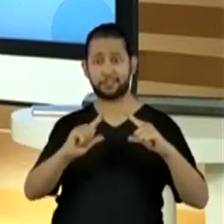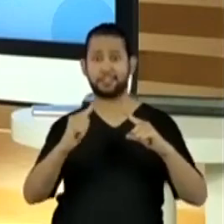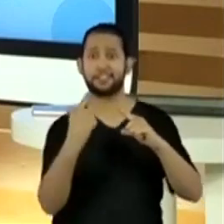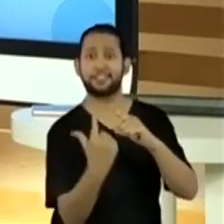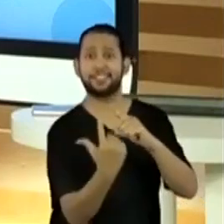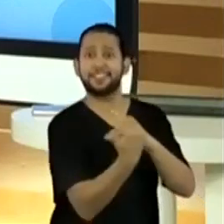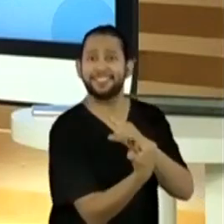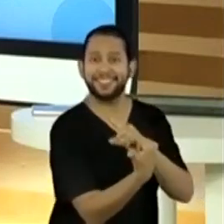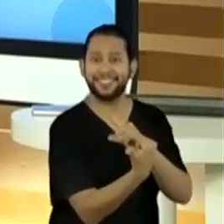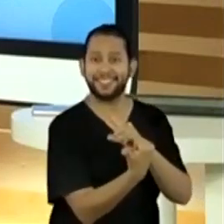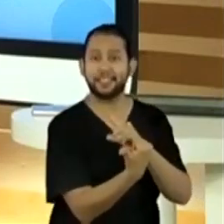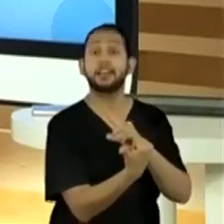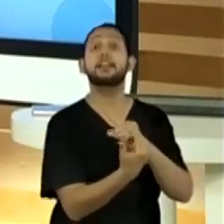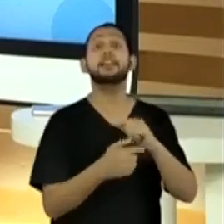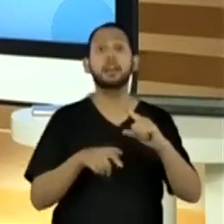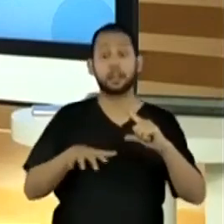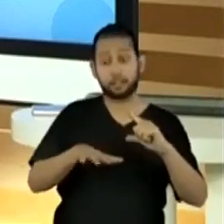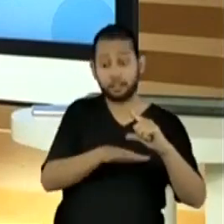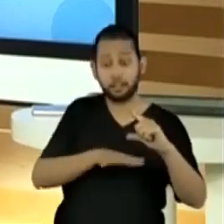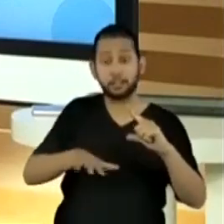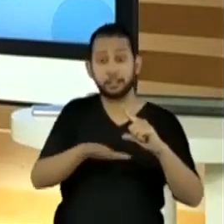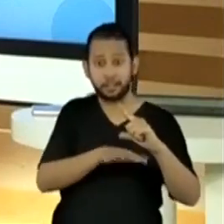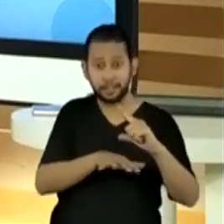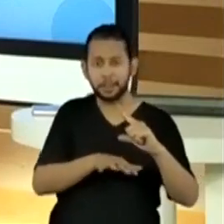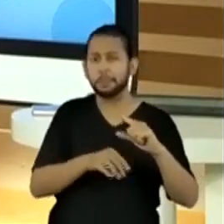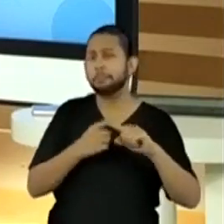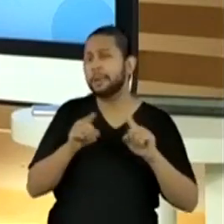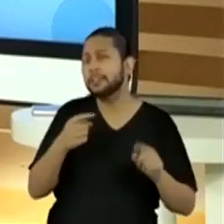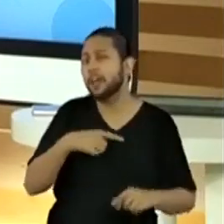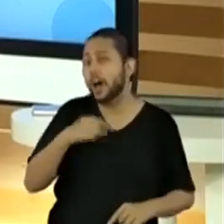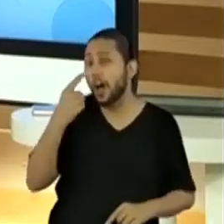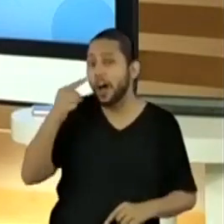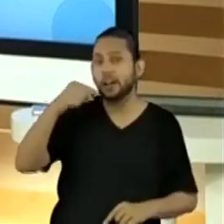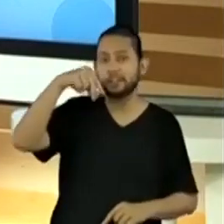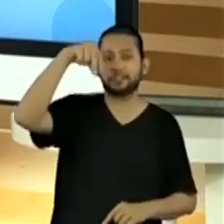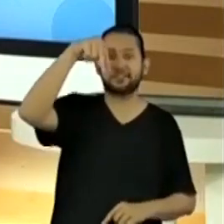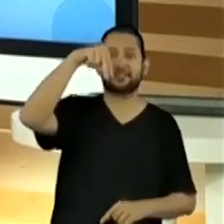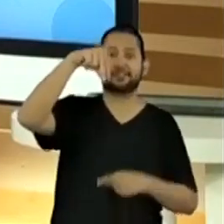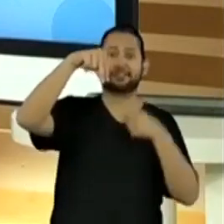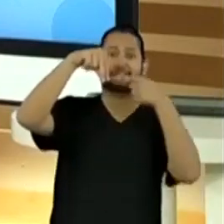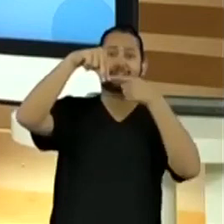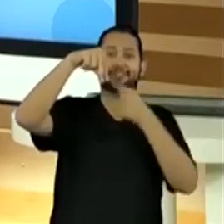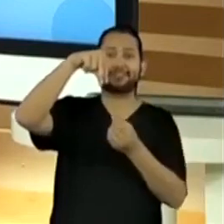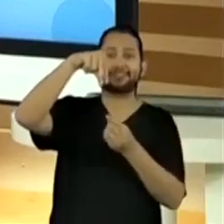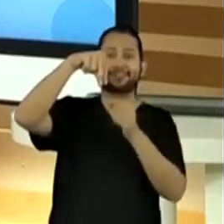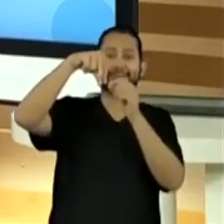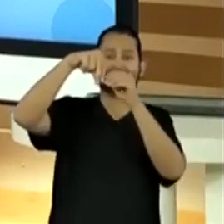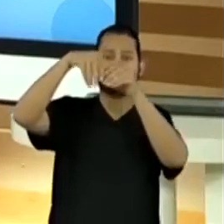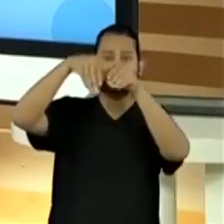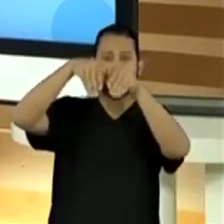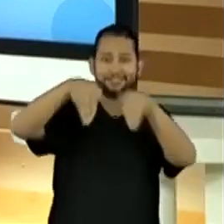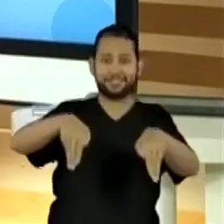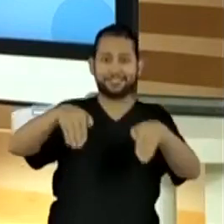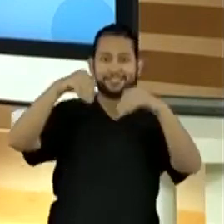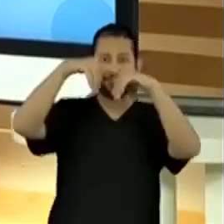pentágono, e tem essa pontinha aqui que a gente chama de vértice, onde se encontram todas essas